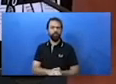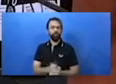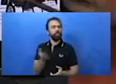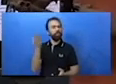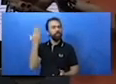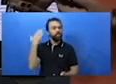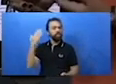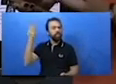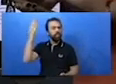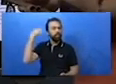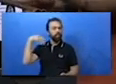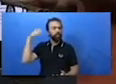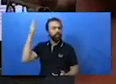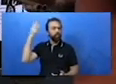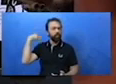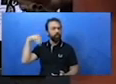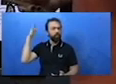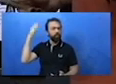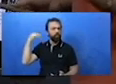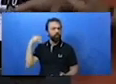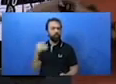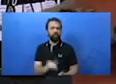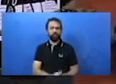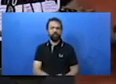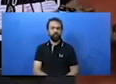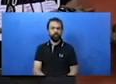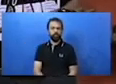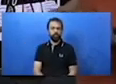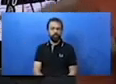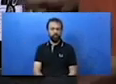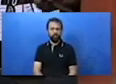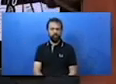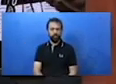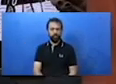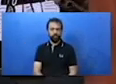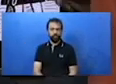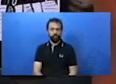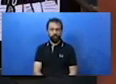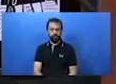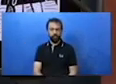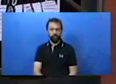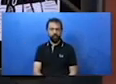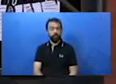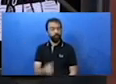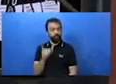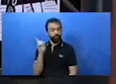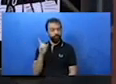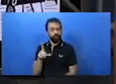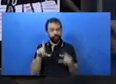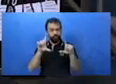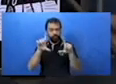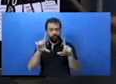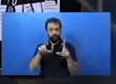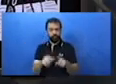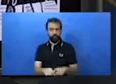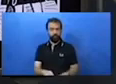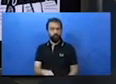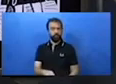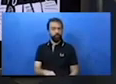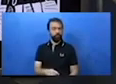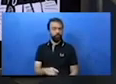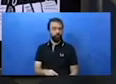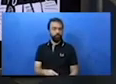coisas anteriores, com coisas de um tempo que já passou? Alguns sim, por exemplo, olha a referência aqui, Lampião e